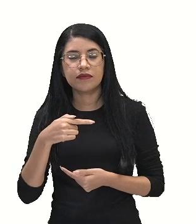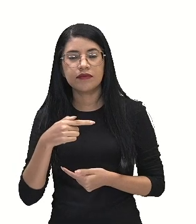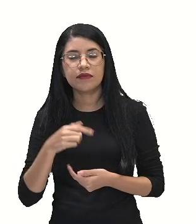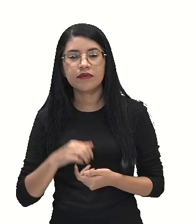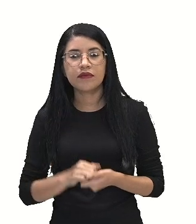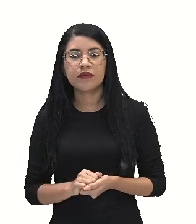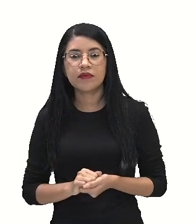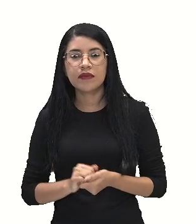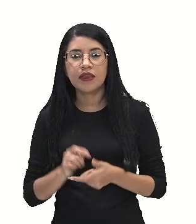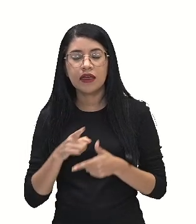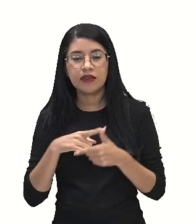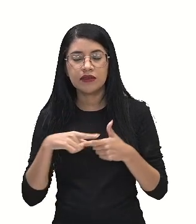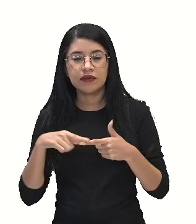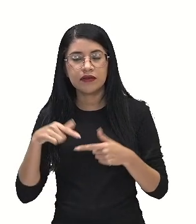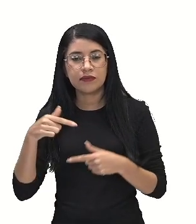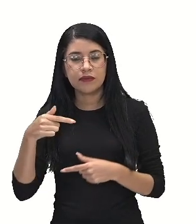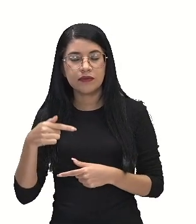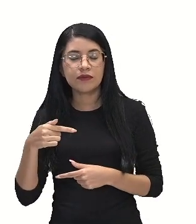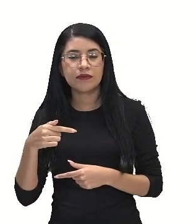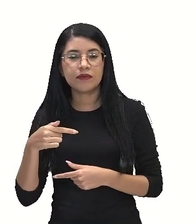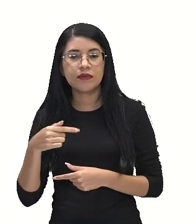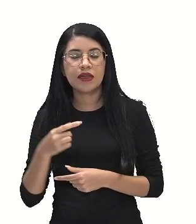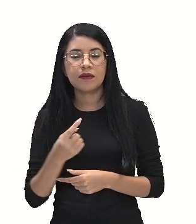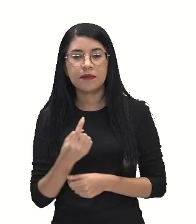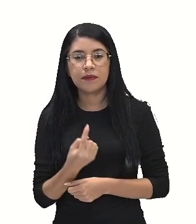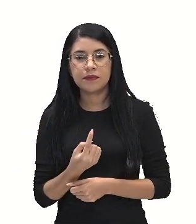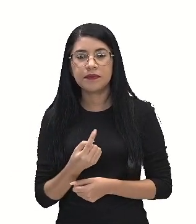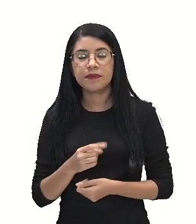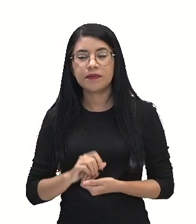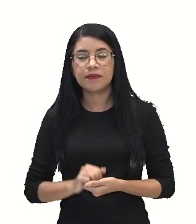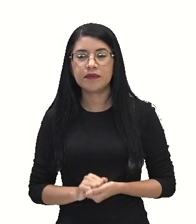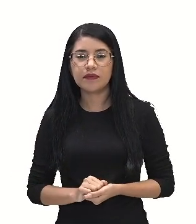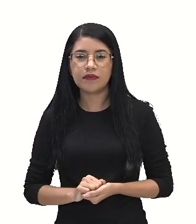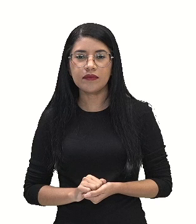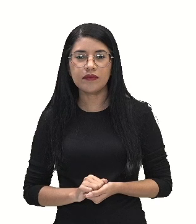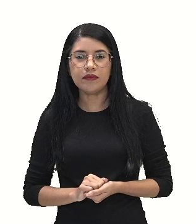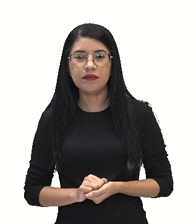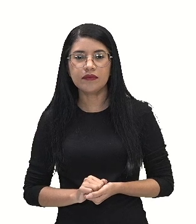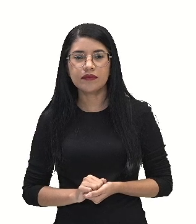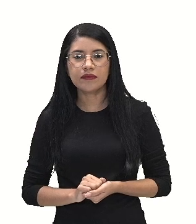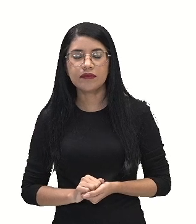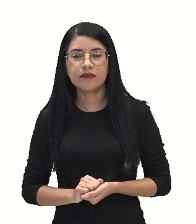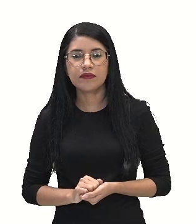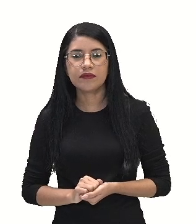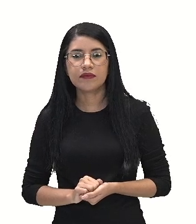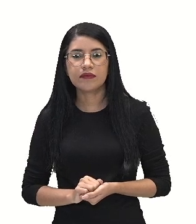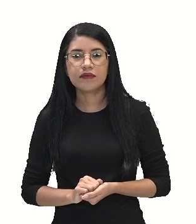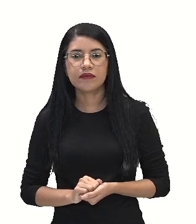né? E 7 dividido para 7 é igual a 1.